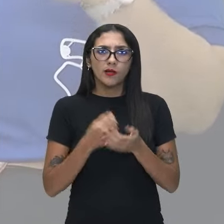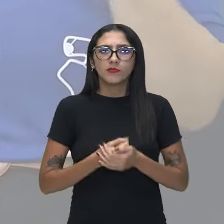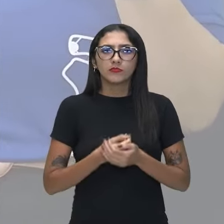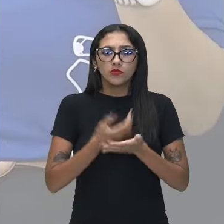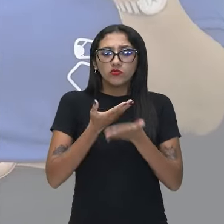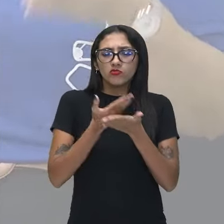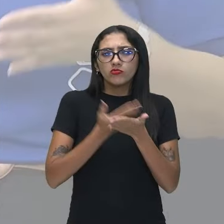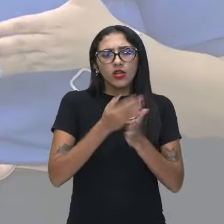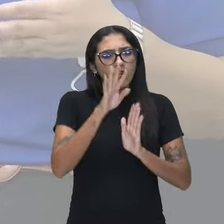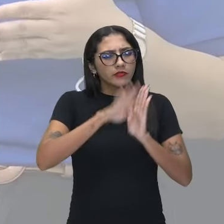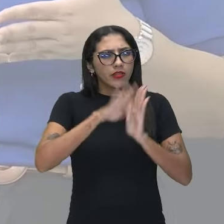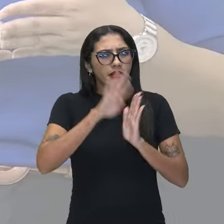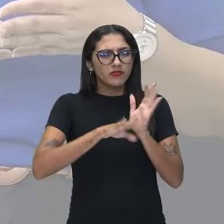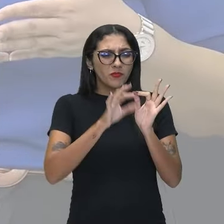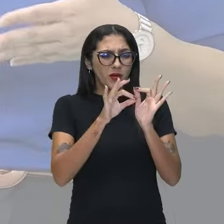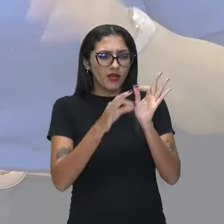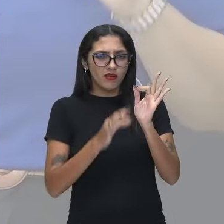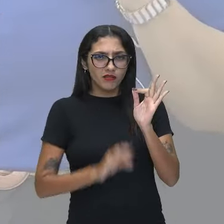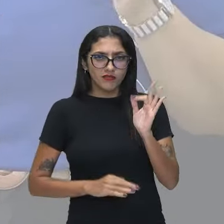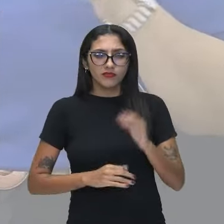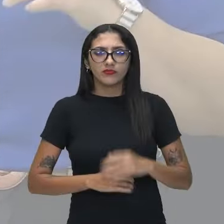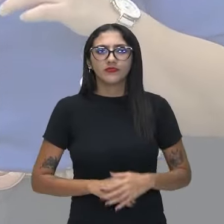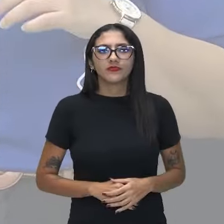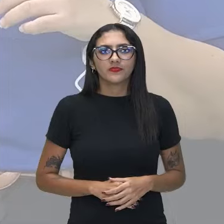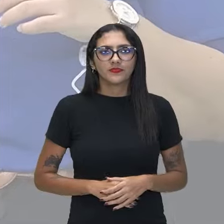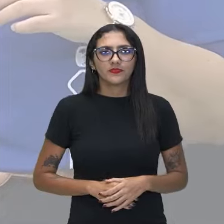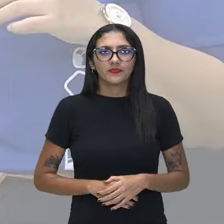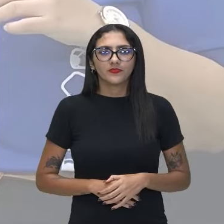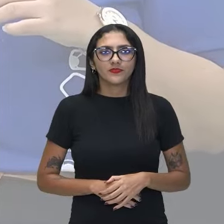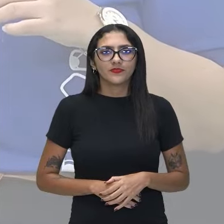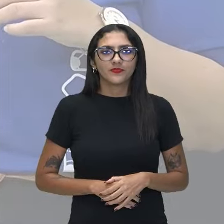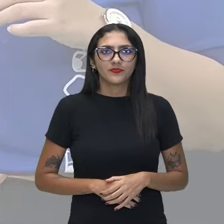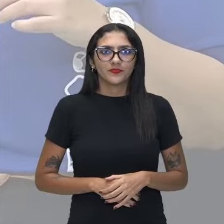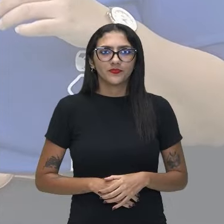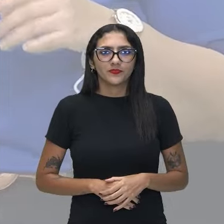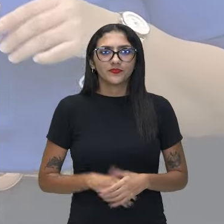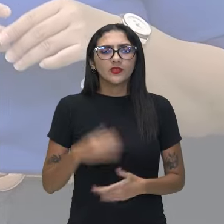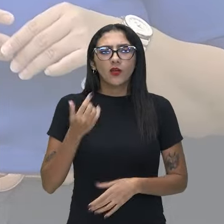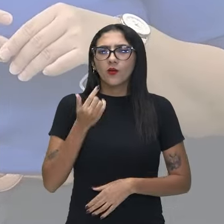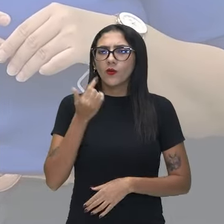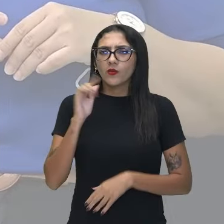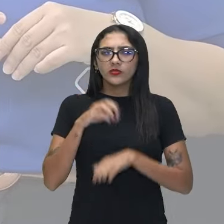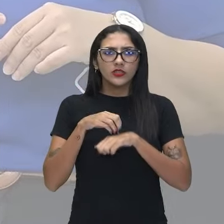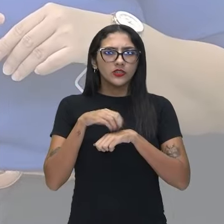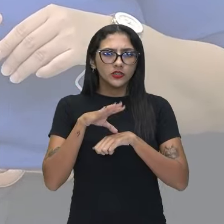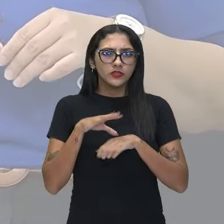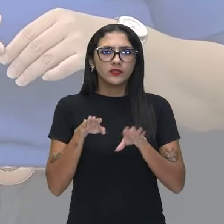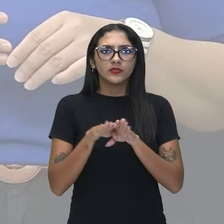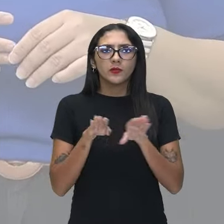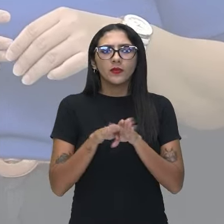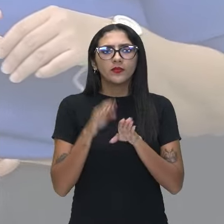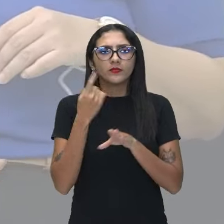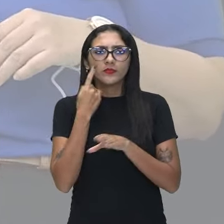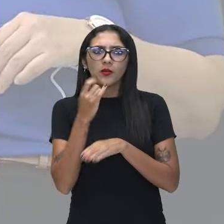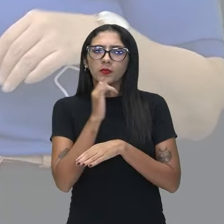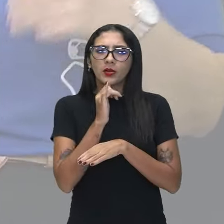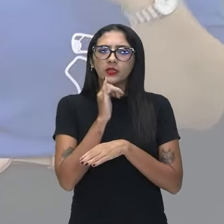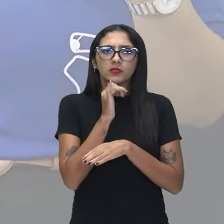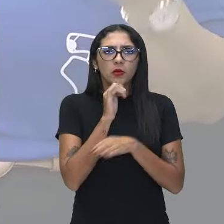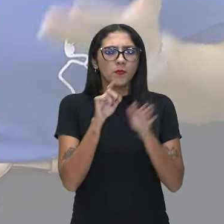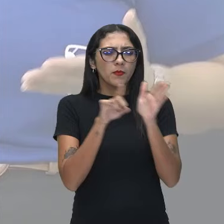texto maior e mais complexo, tá? Uma outra dica, para além de fazer o esquema, é fazer um questionário. Olhem